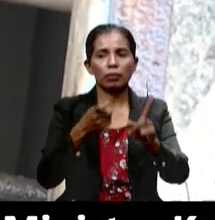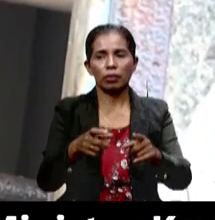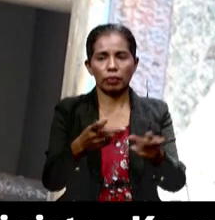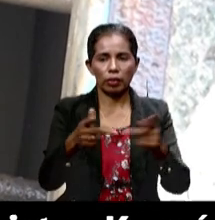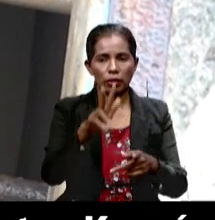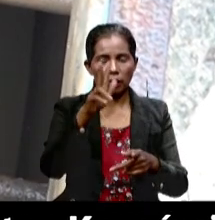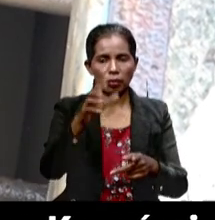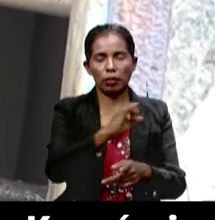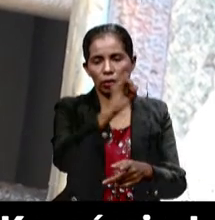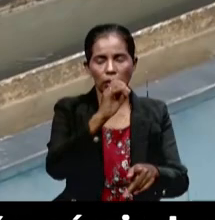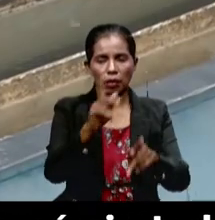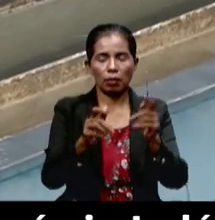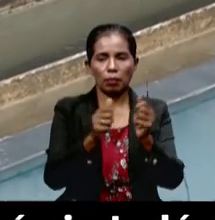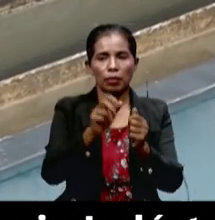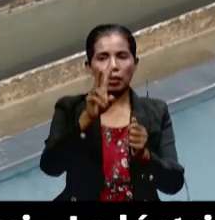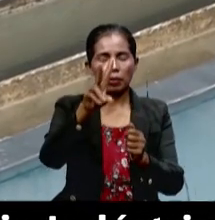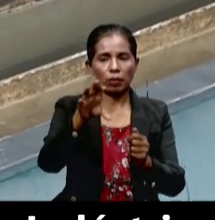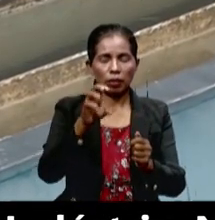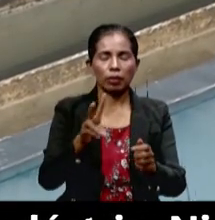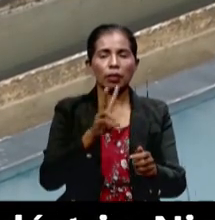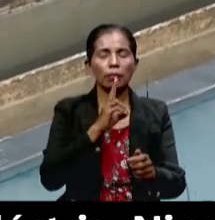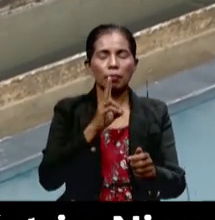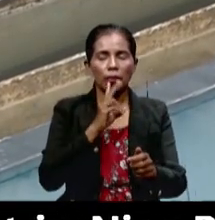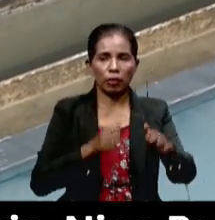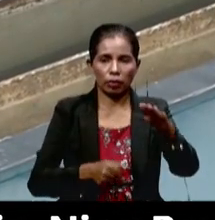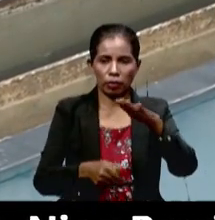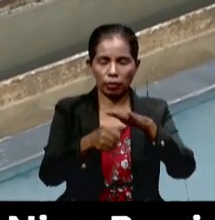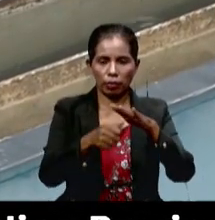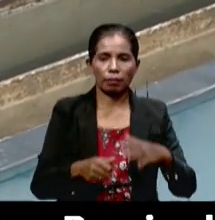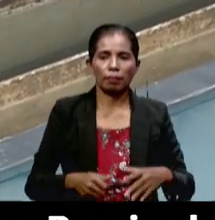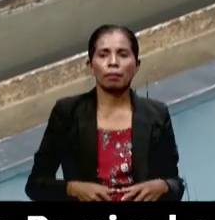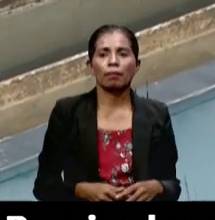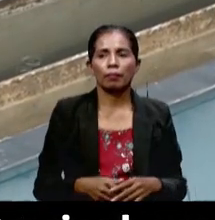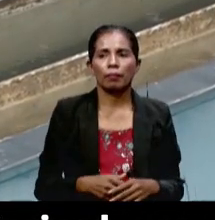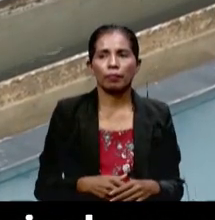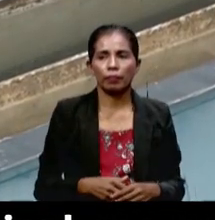identifica cidadão besik atus rua magdara beho ilegal. Abraham Amaral, GMN.